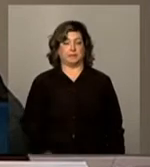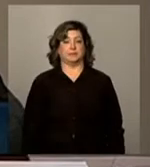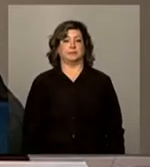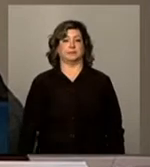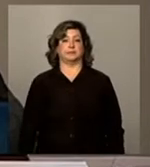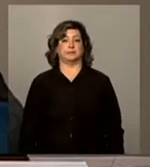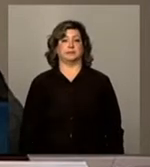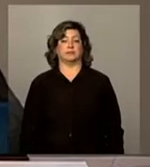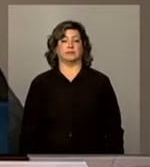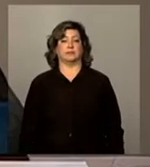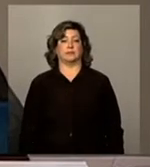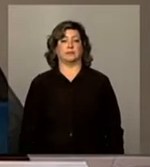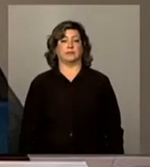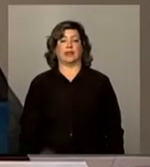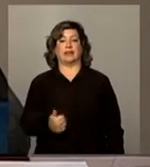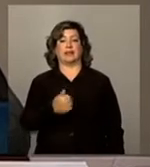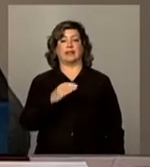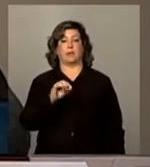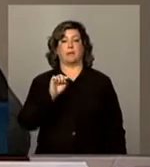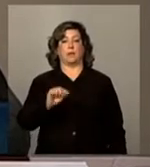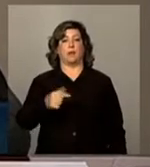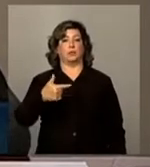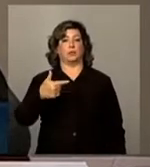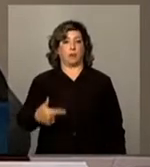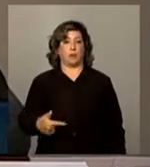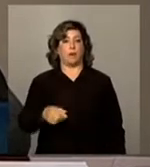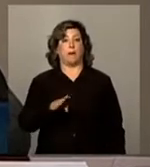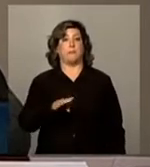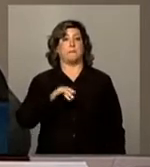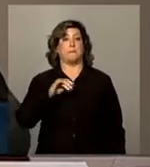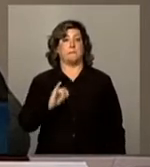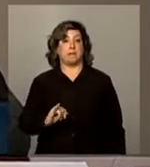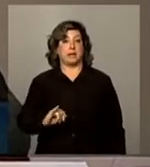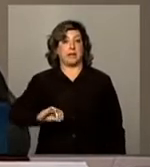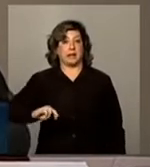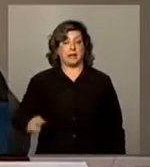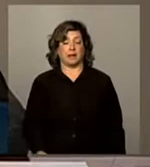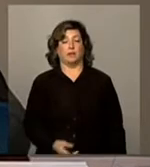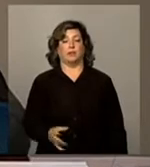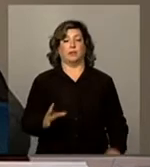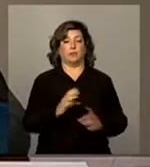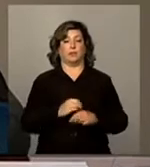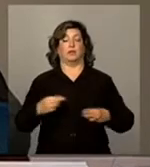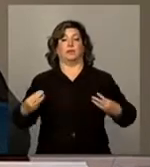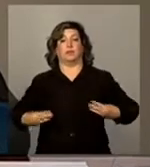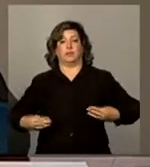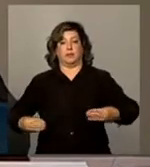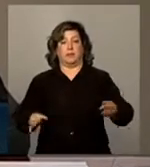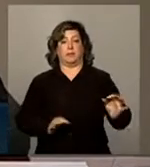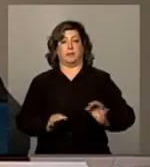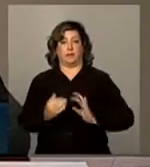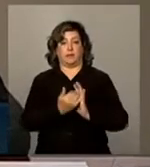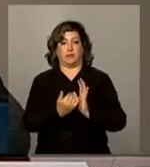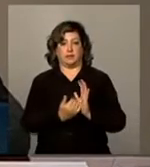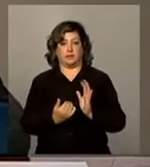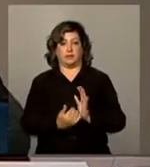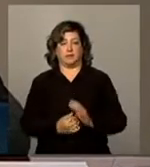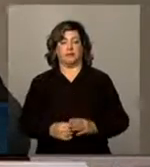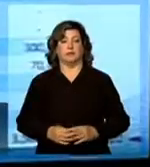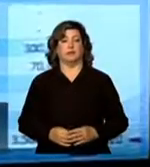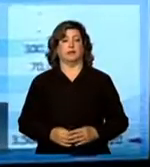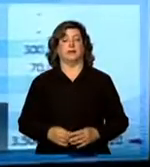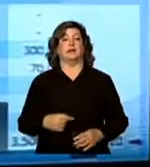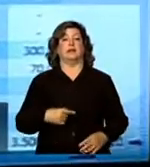Crescimento, 10,2 bilhões na programação dos ministérios, nas demais programações dos ministérios,